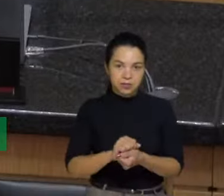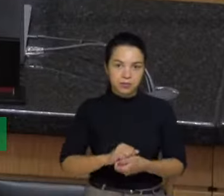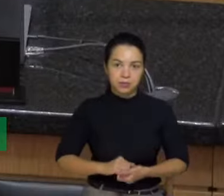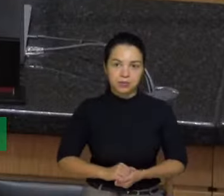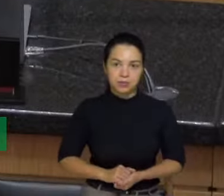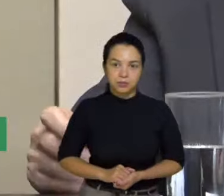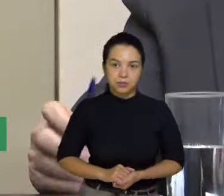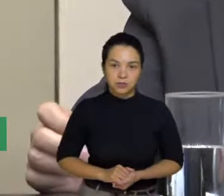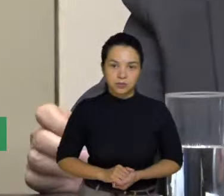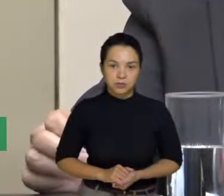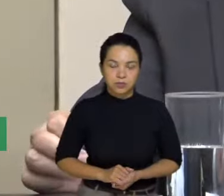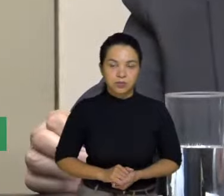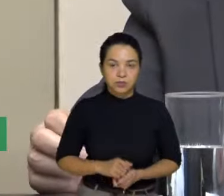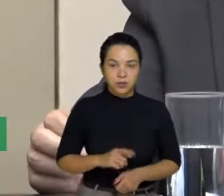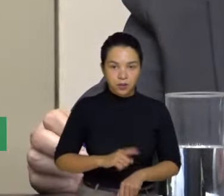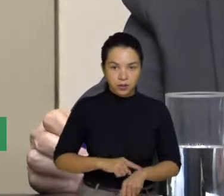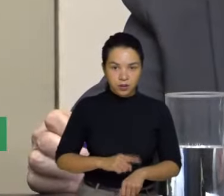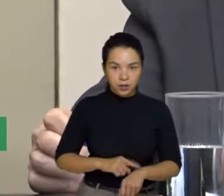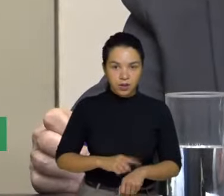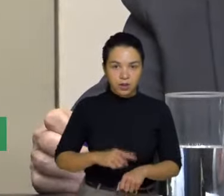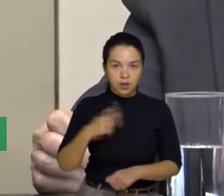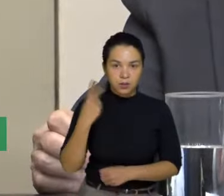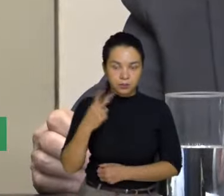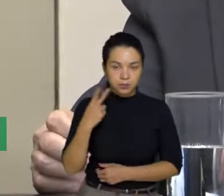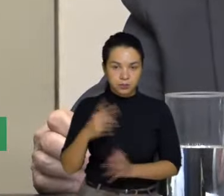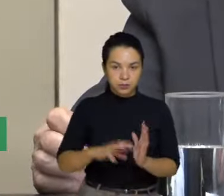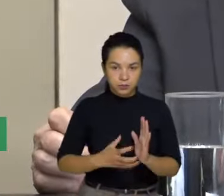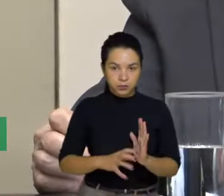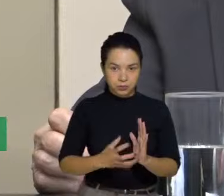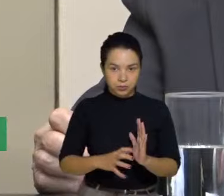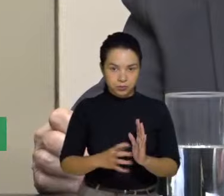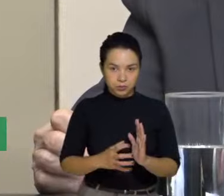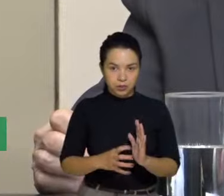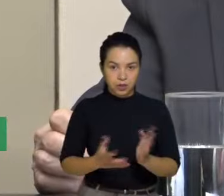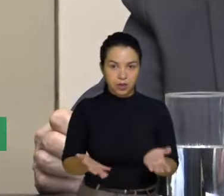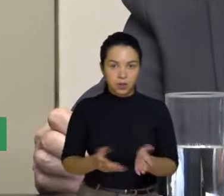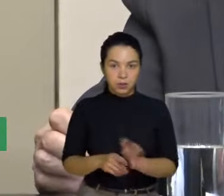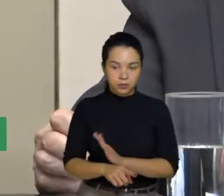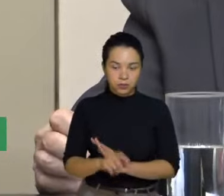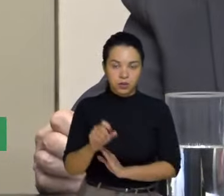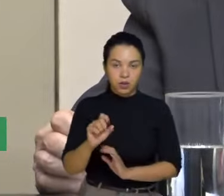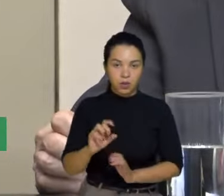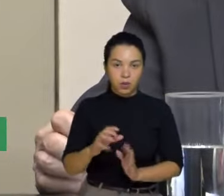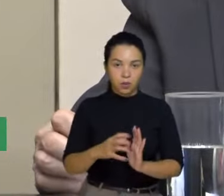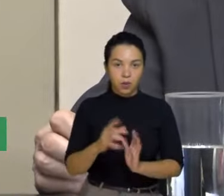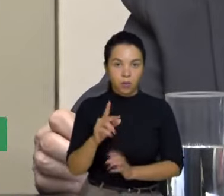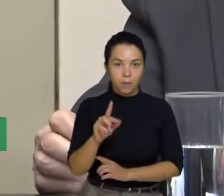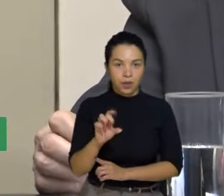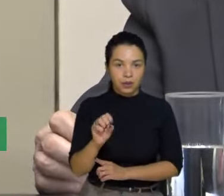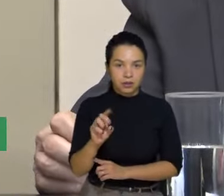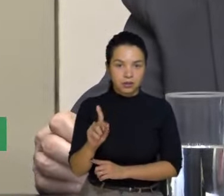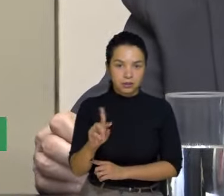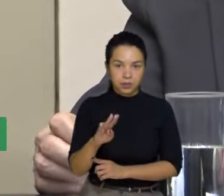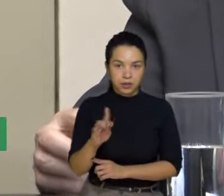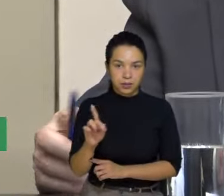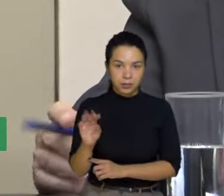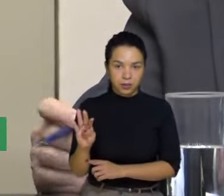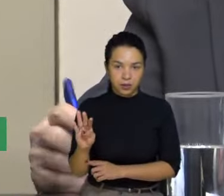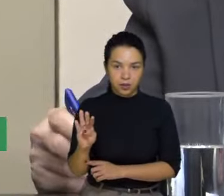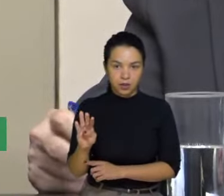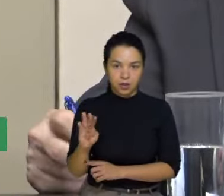Ainda no horário destinado aos partidos políticos, eu consulto o bloco União, PSD e PTB.